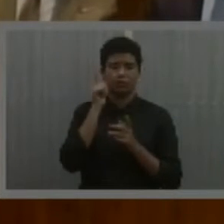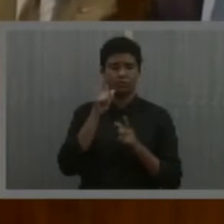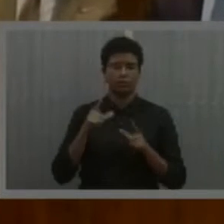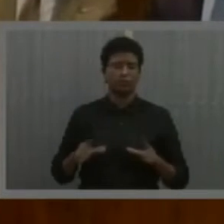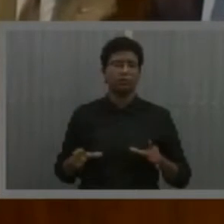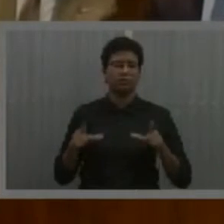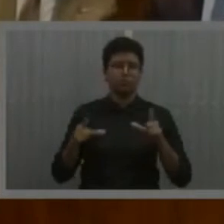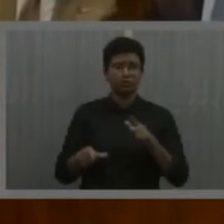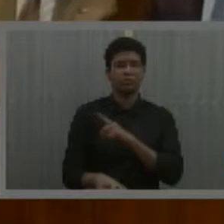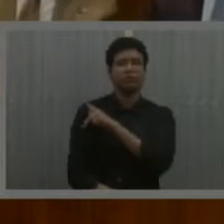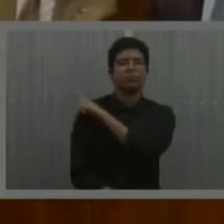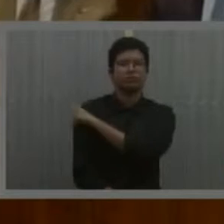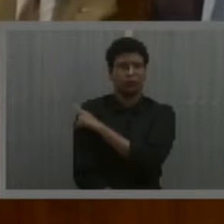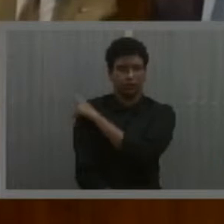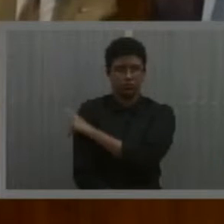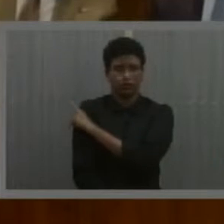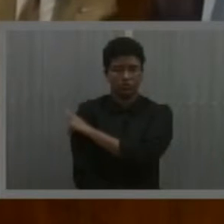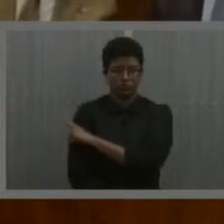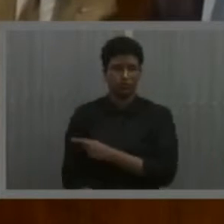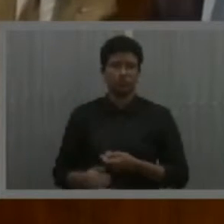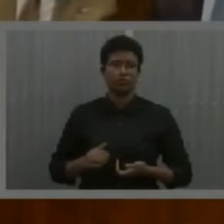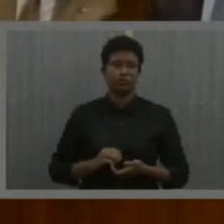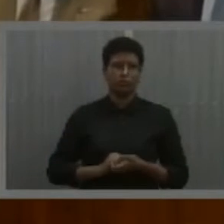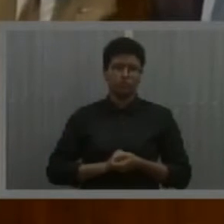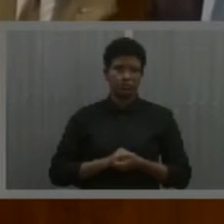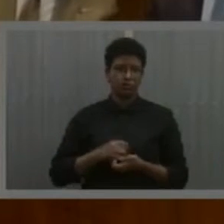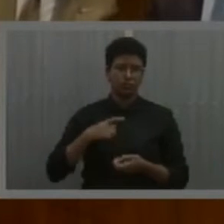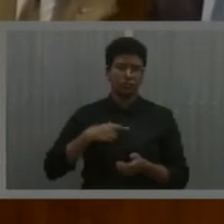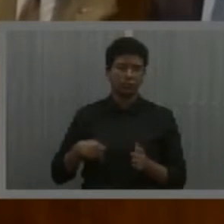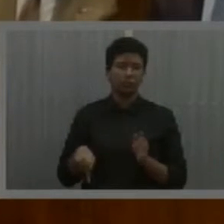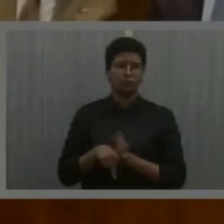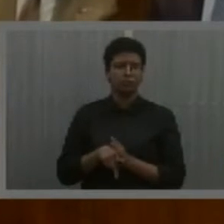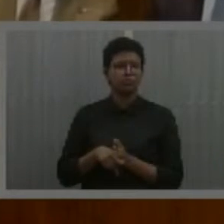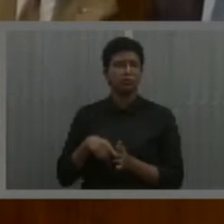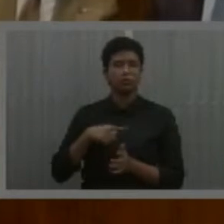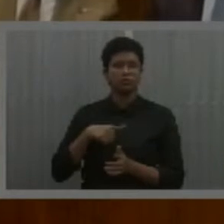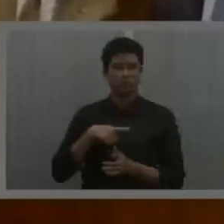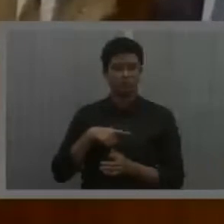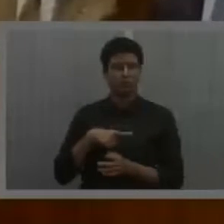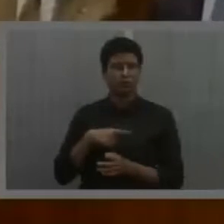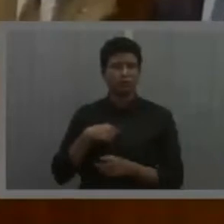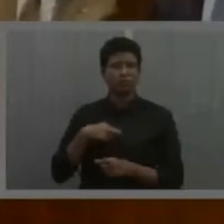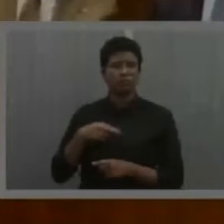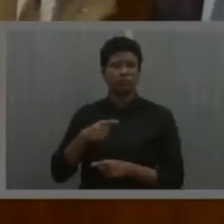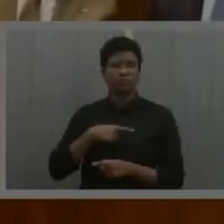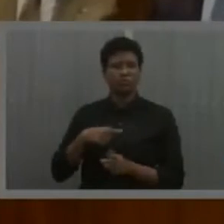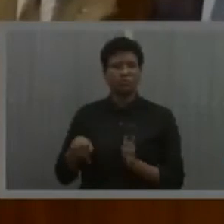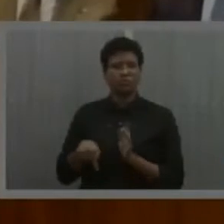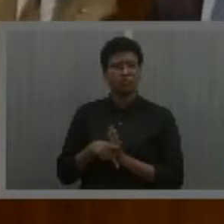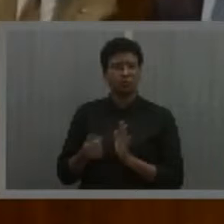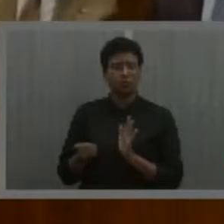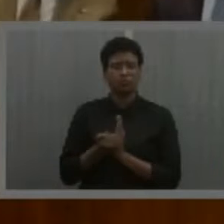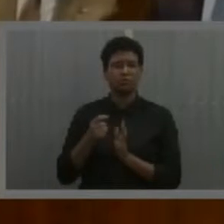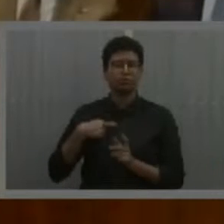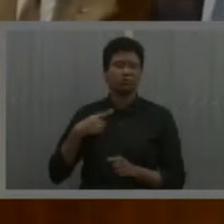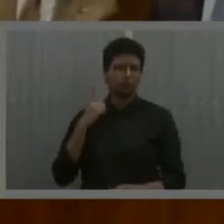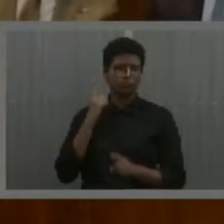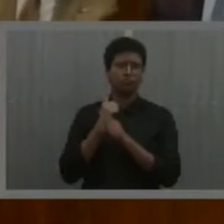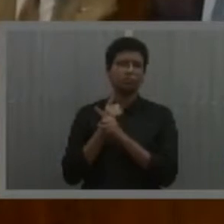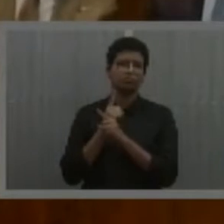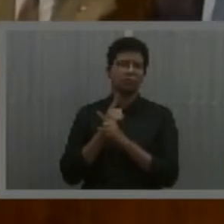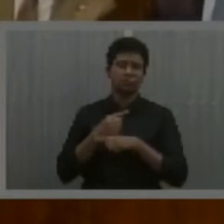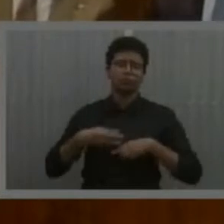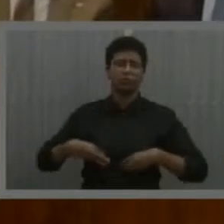cidadão piauense, distinção que recebo e levarei como marco de meu reencontro com